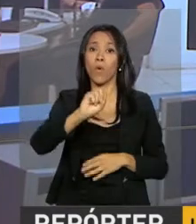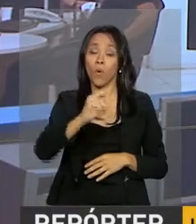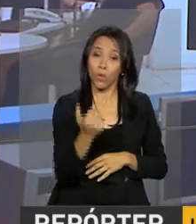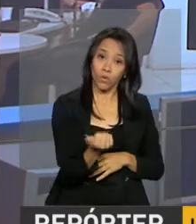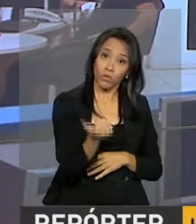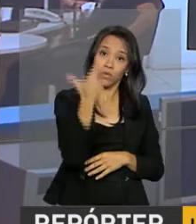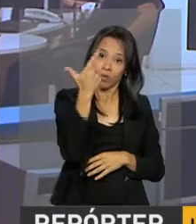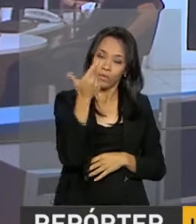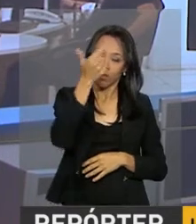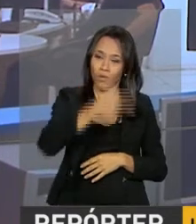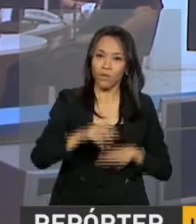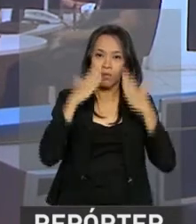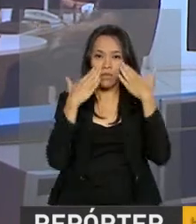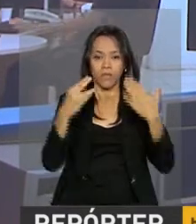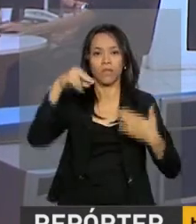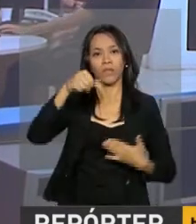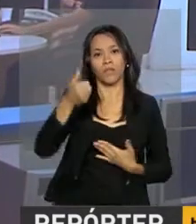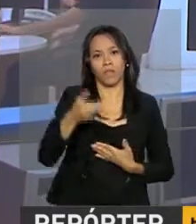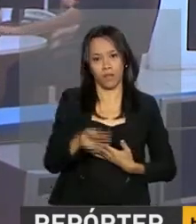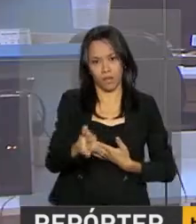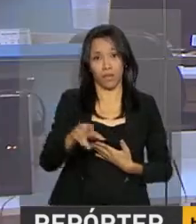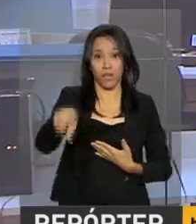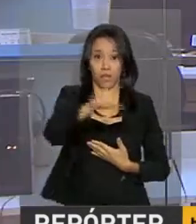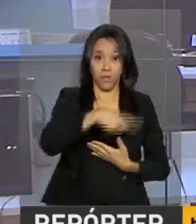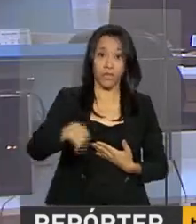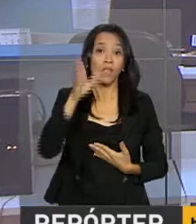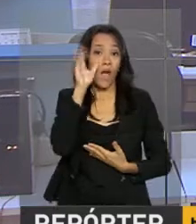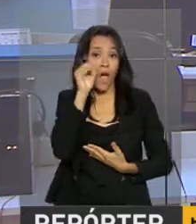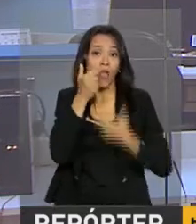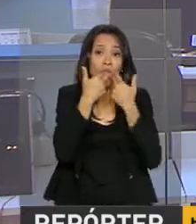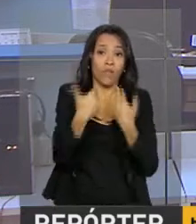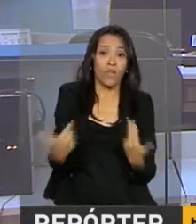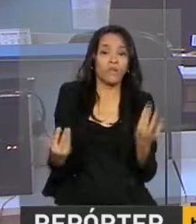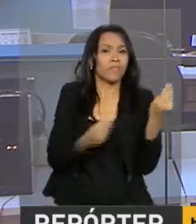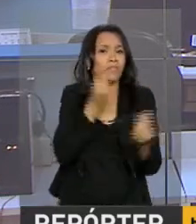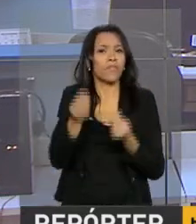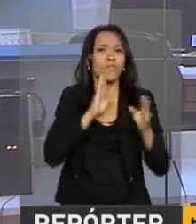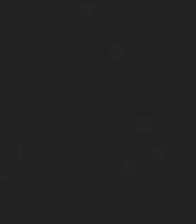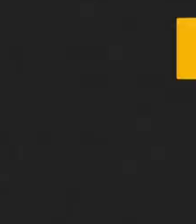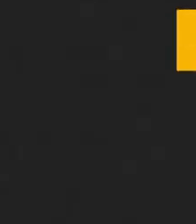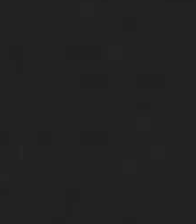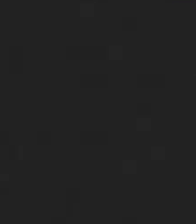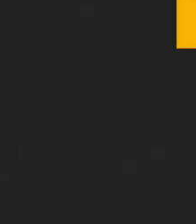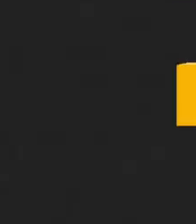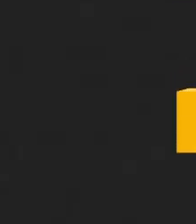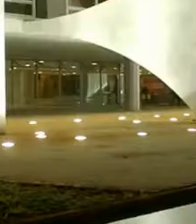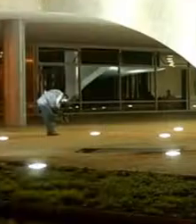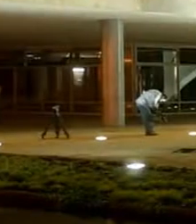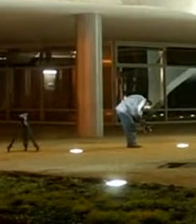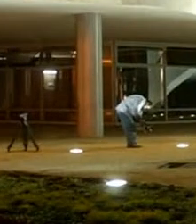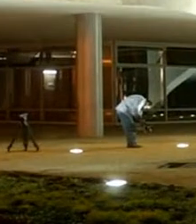próxima edição do repórter e nbr acompanhe as novidades também em nossas redes sociais